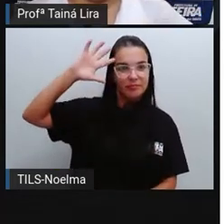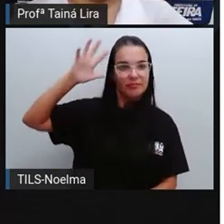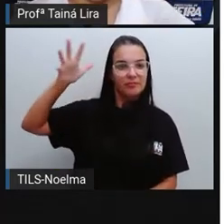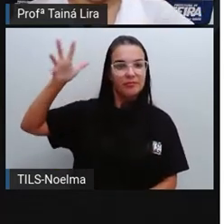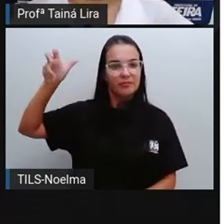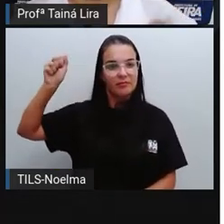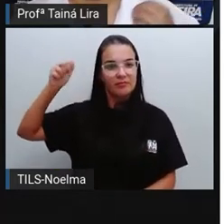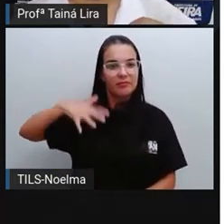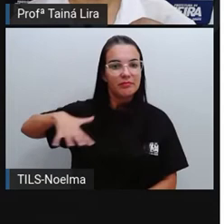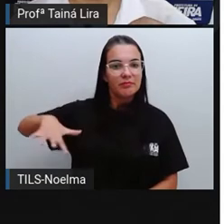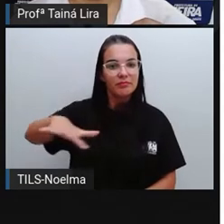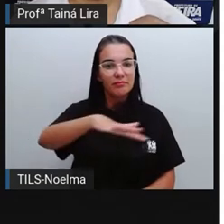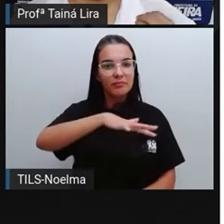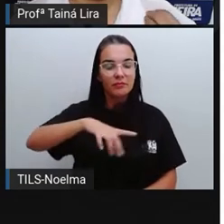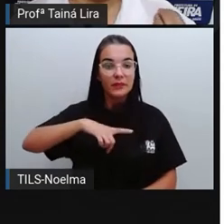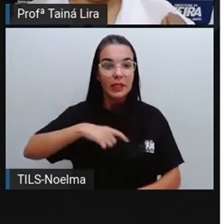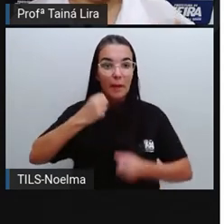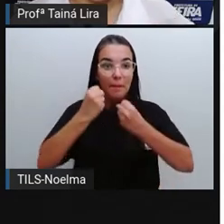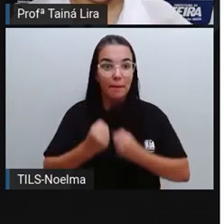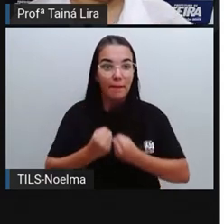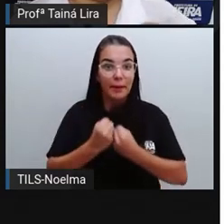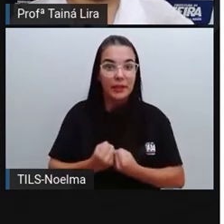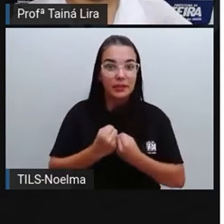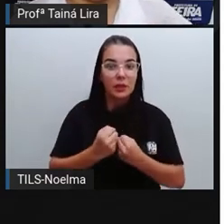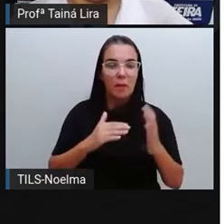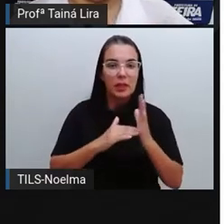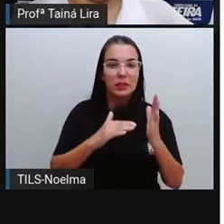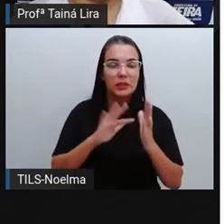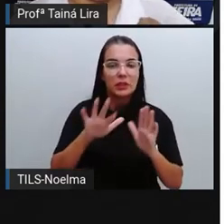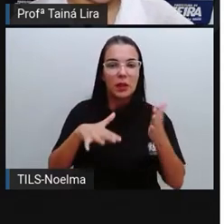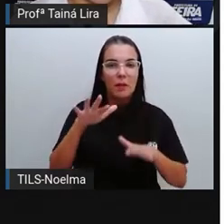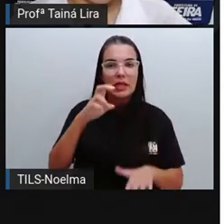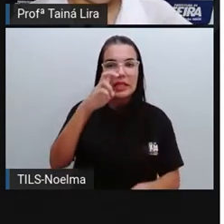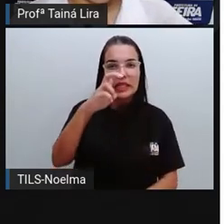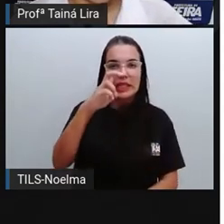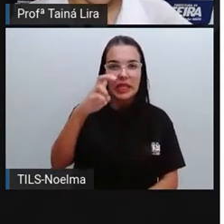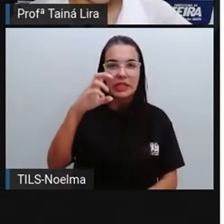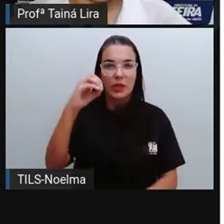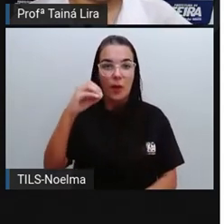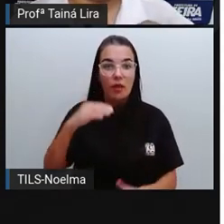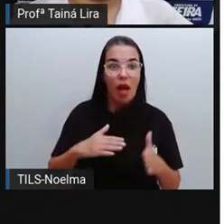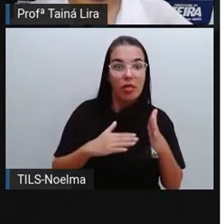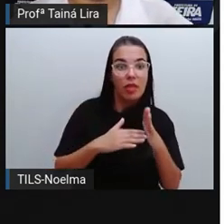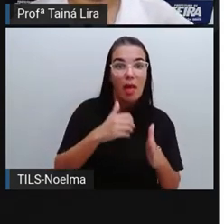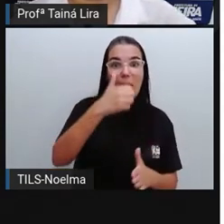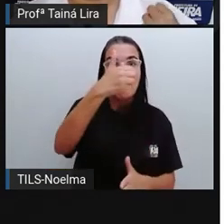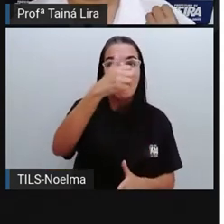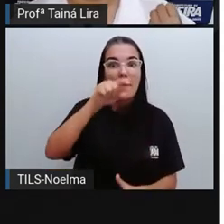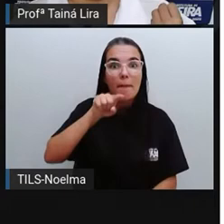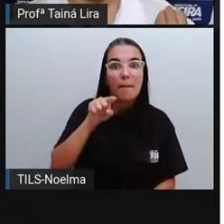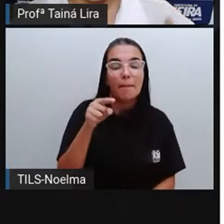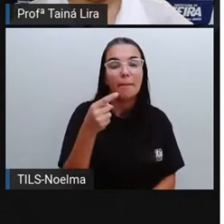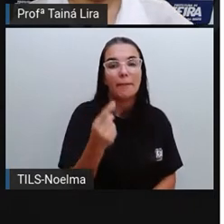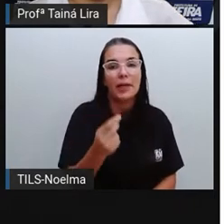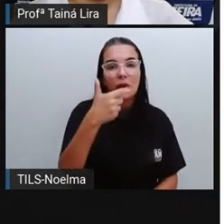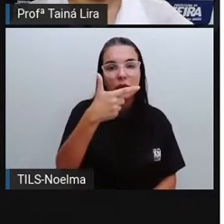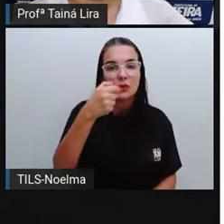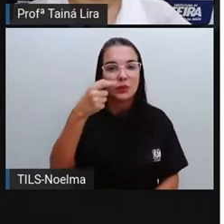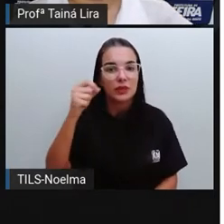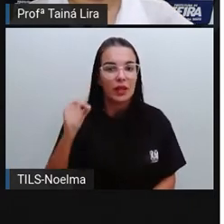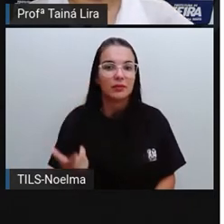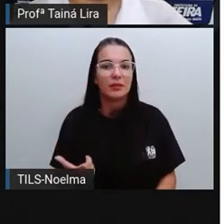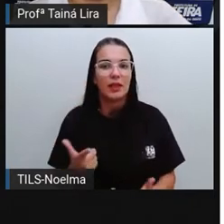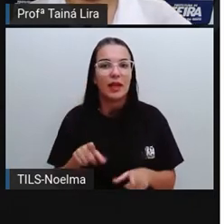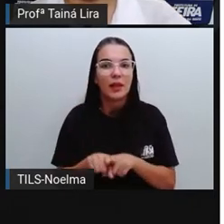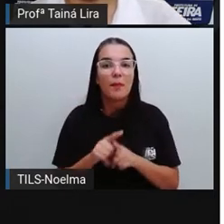podem pesar de 550 a 1.200 quilos, tá? E medir de 4